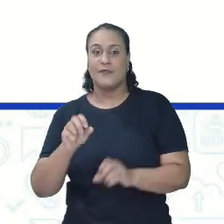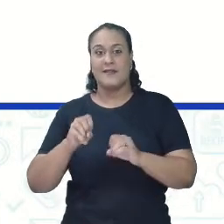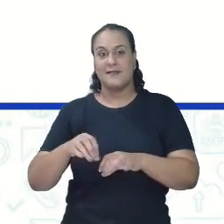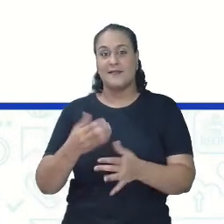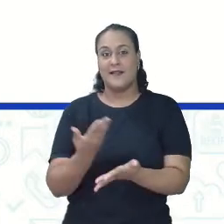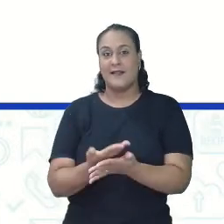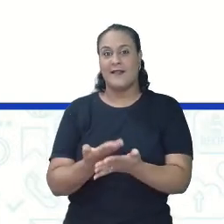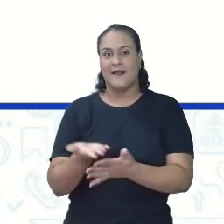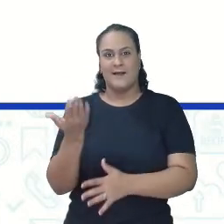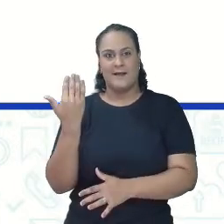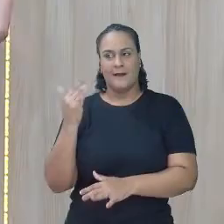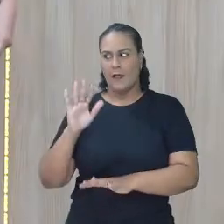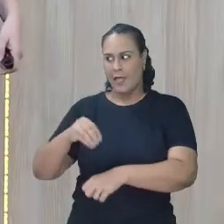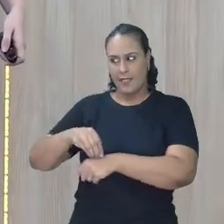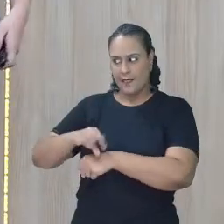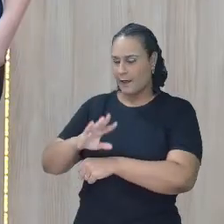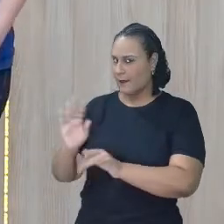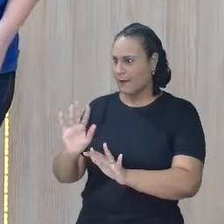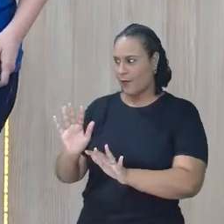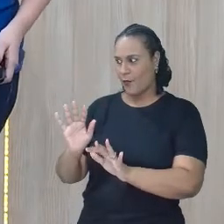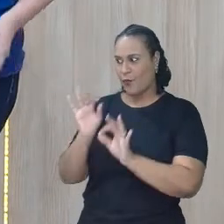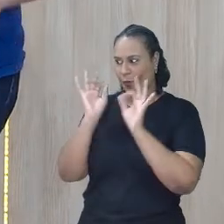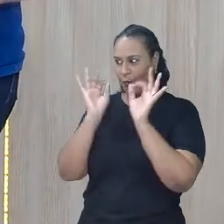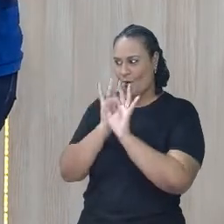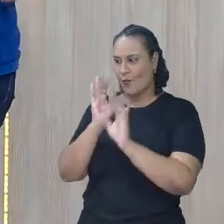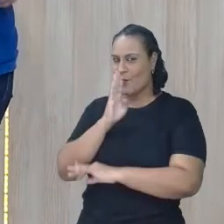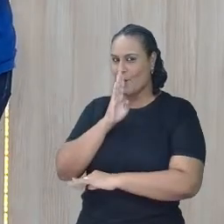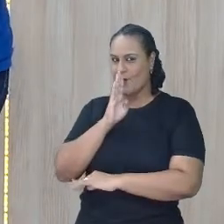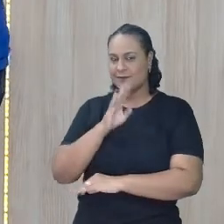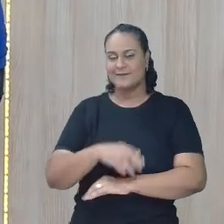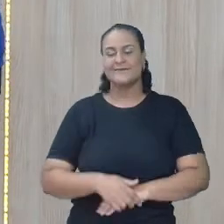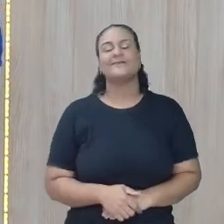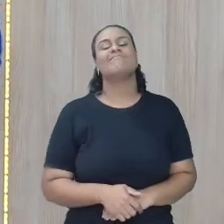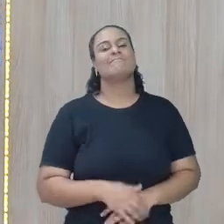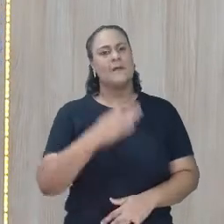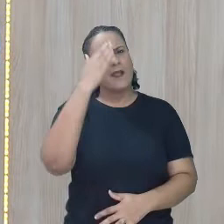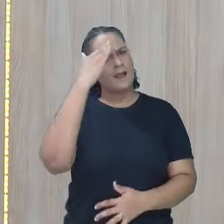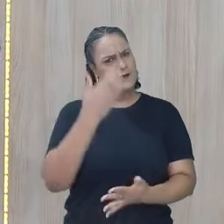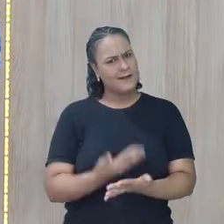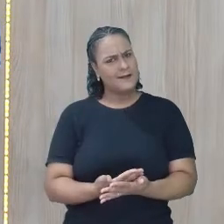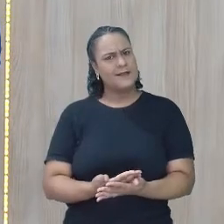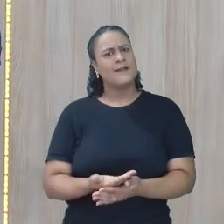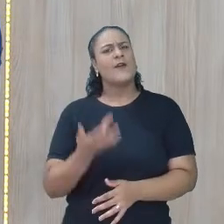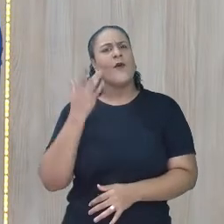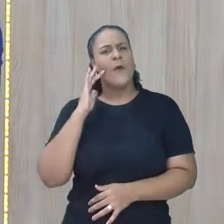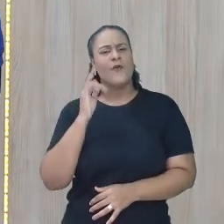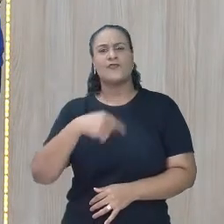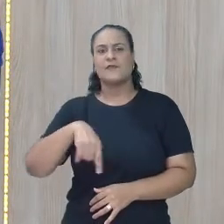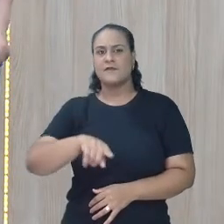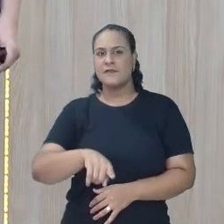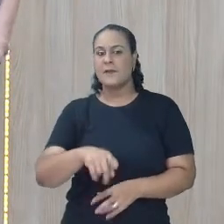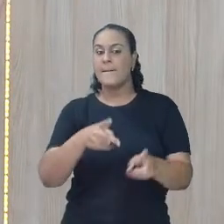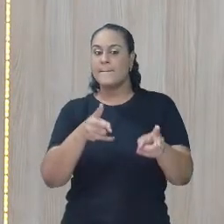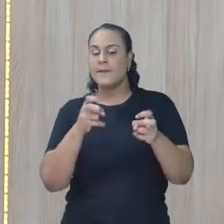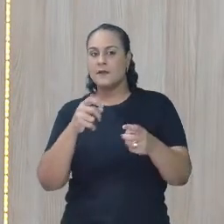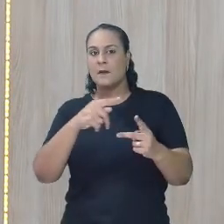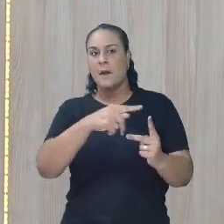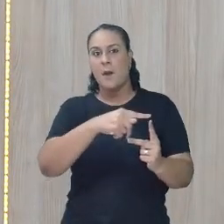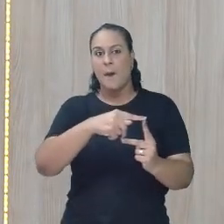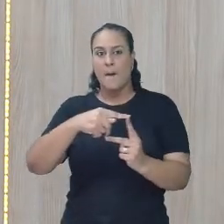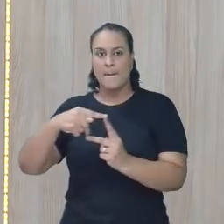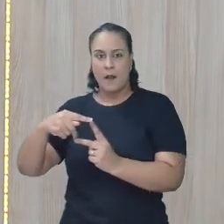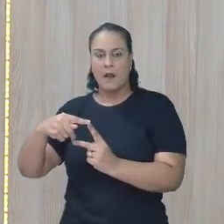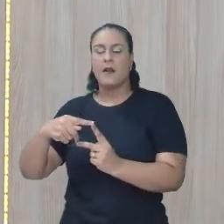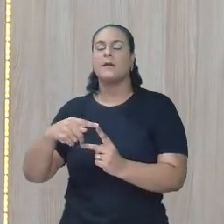sem spoiler. Vamos continuar? Pronto, acredito que deu para você gravar aí a imagem direitinho para conseguir